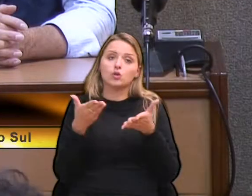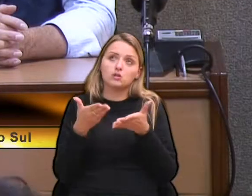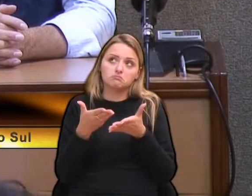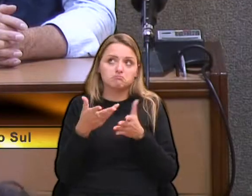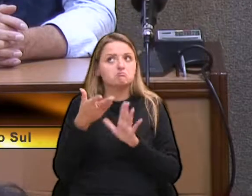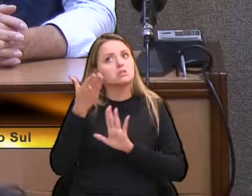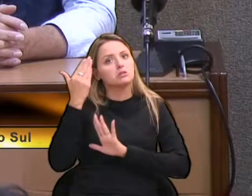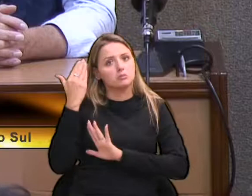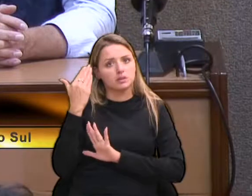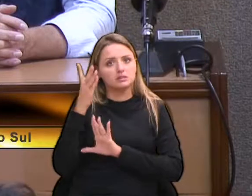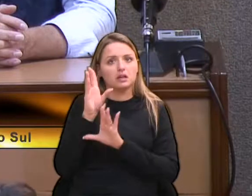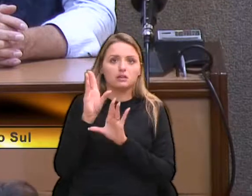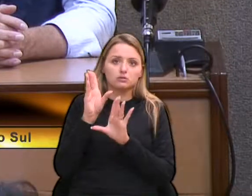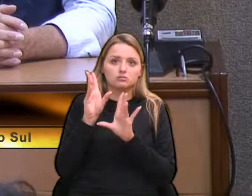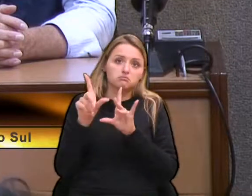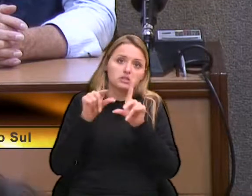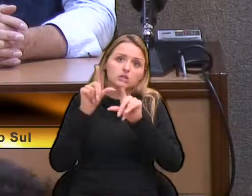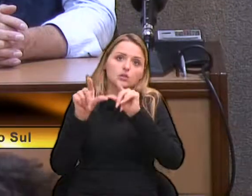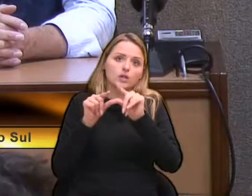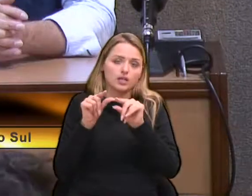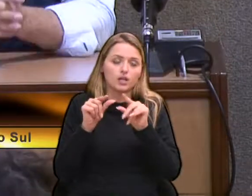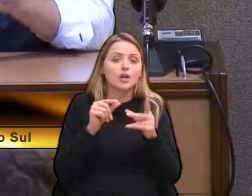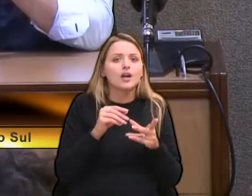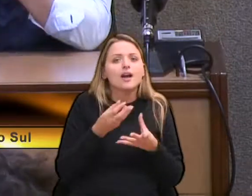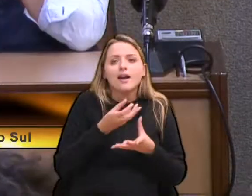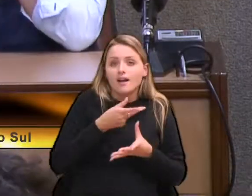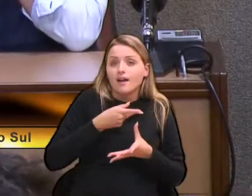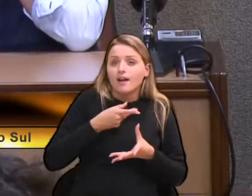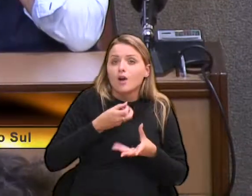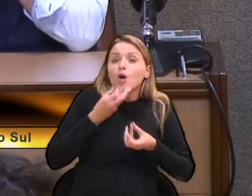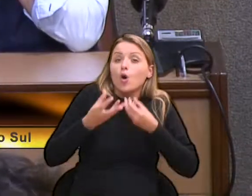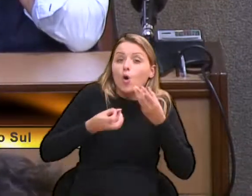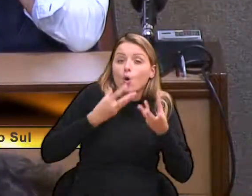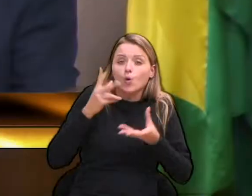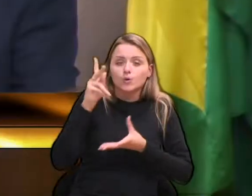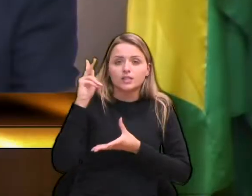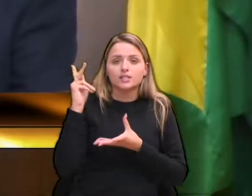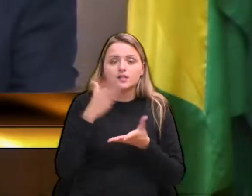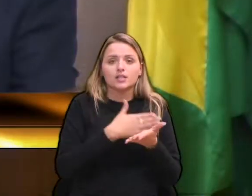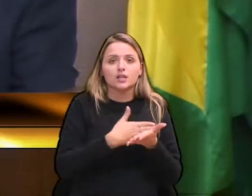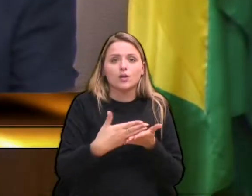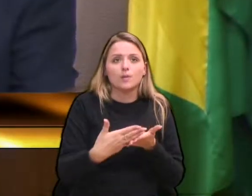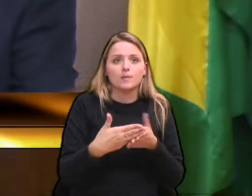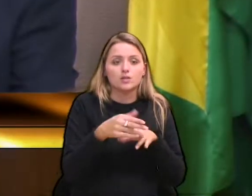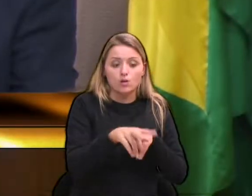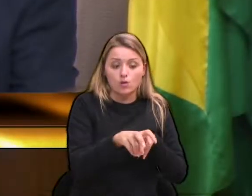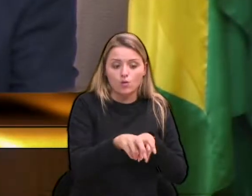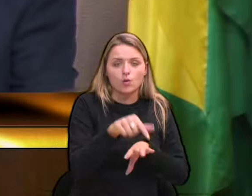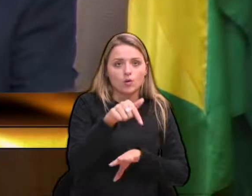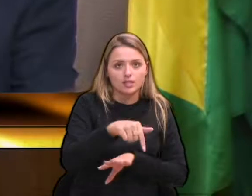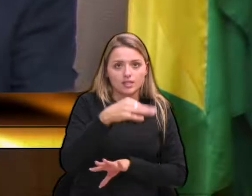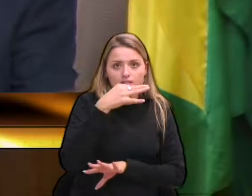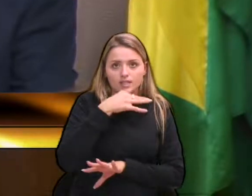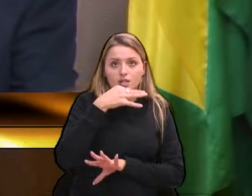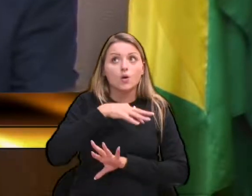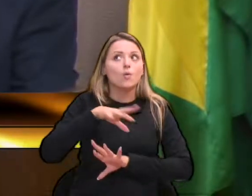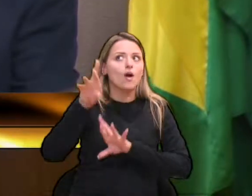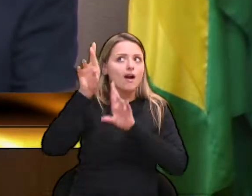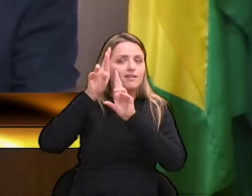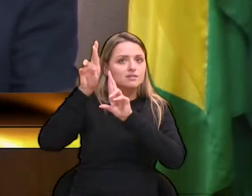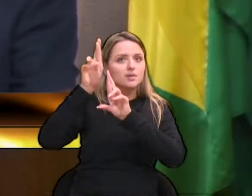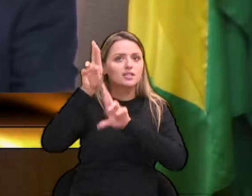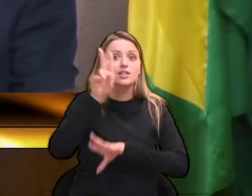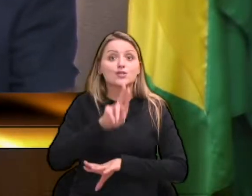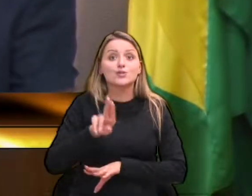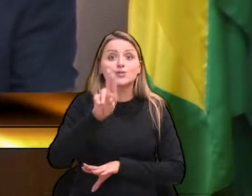estipuladas. Conta a história que os primeiros imigrantes chegaram e fundaram a colônia Caxias com a esperança de